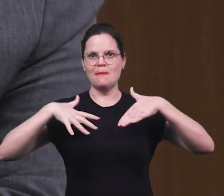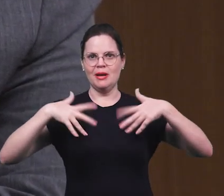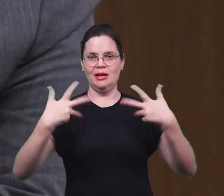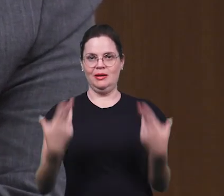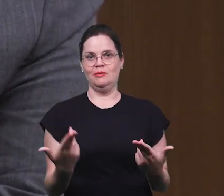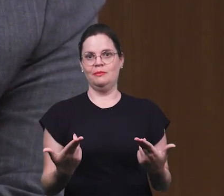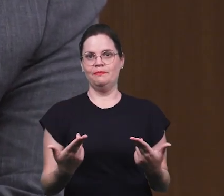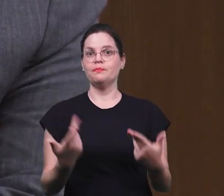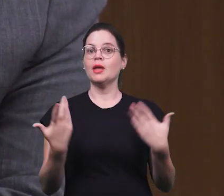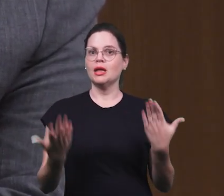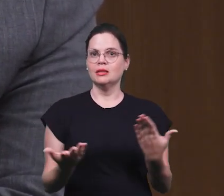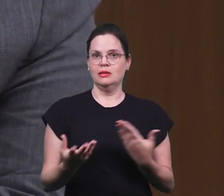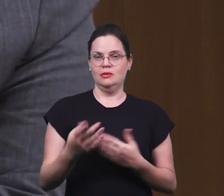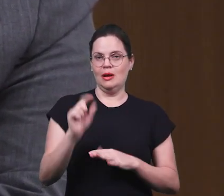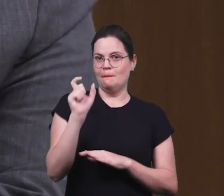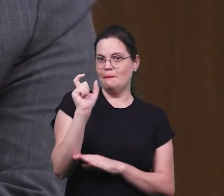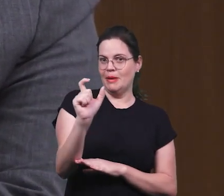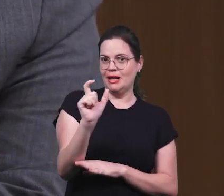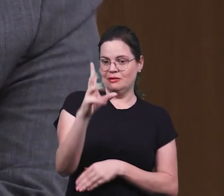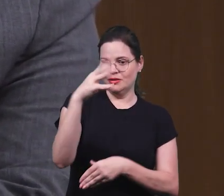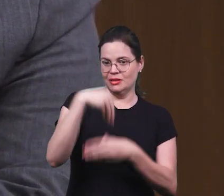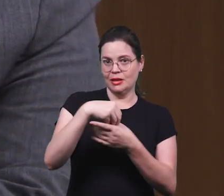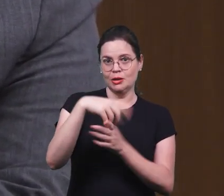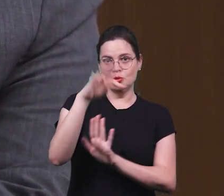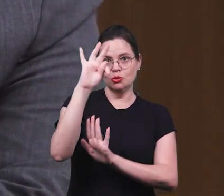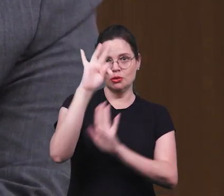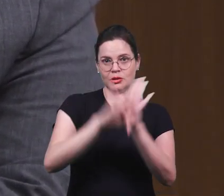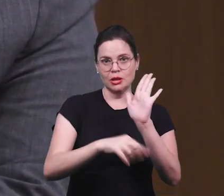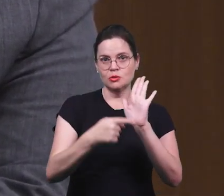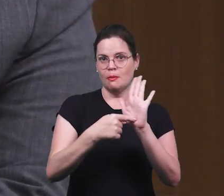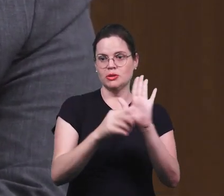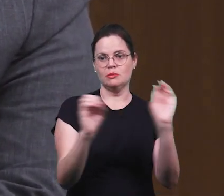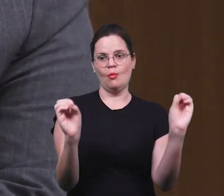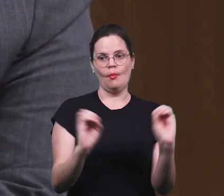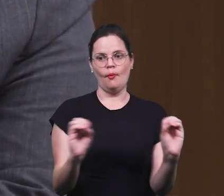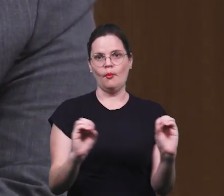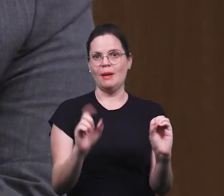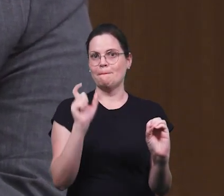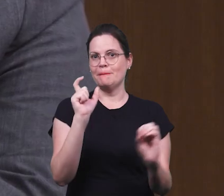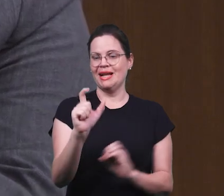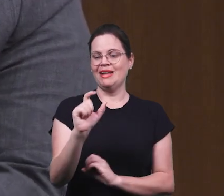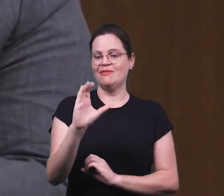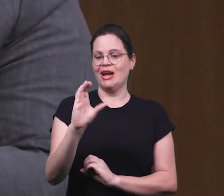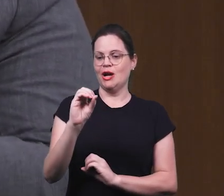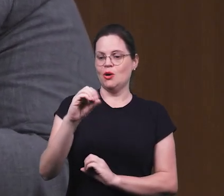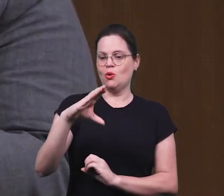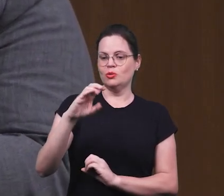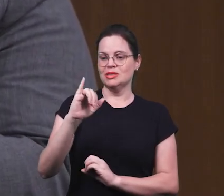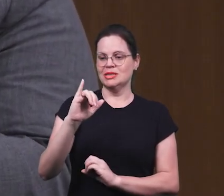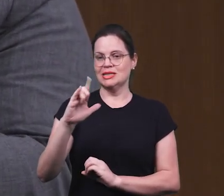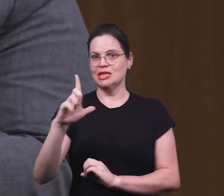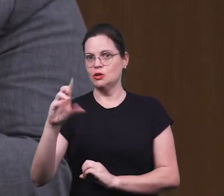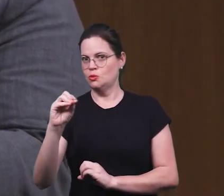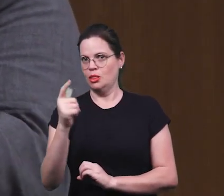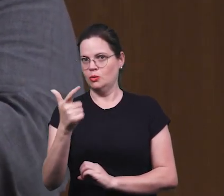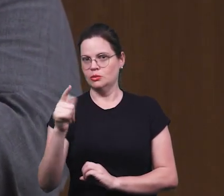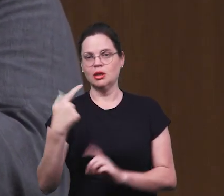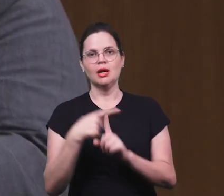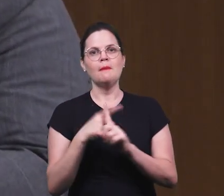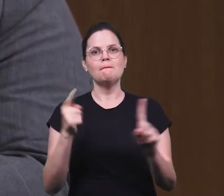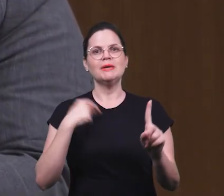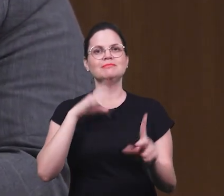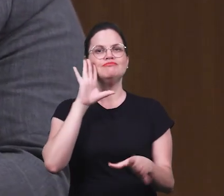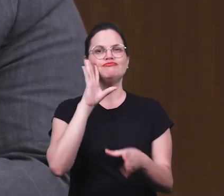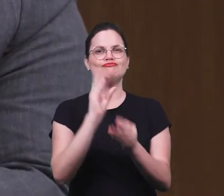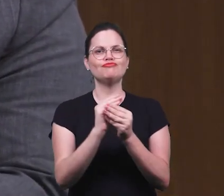texto bíblico, no corpo do texto bíblico não aparece essa expressão, concílio. Essa expressão se consagrou por ser o termo